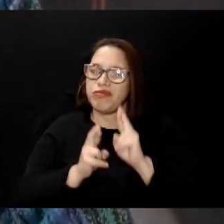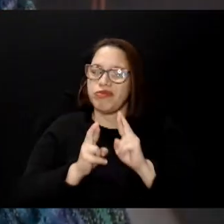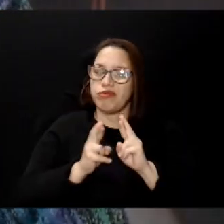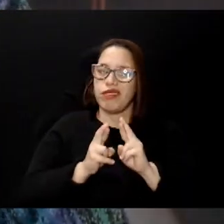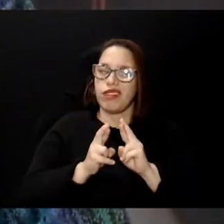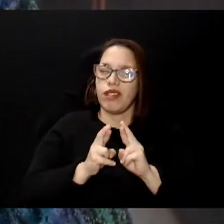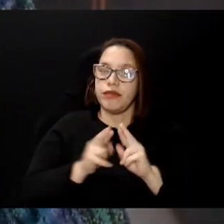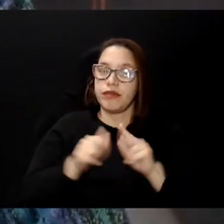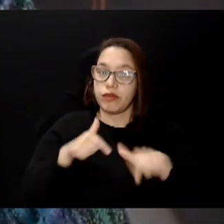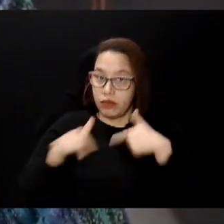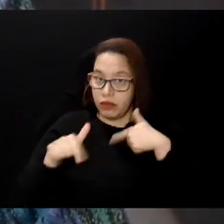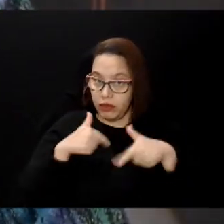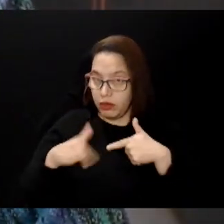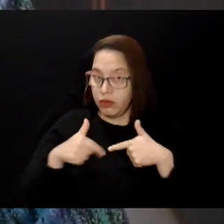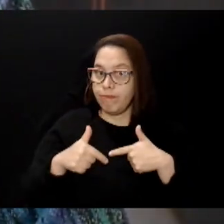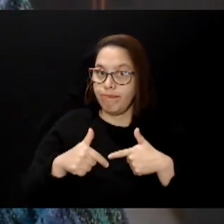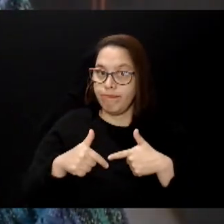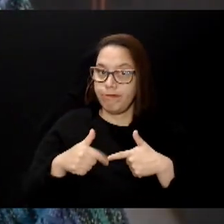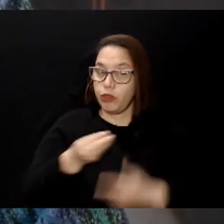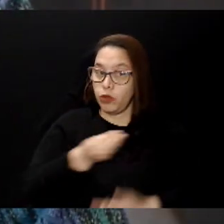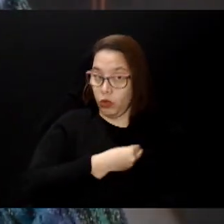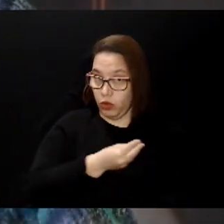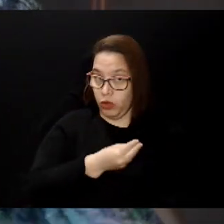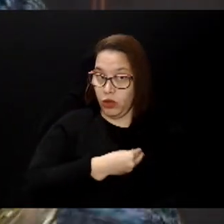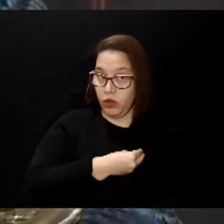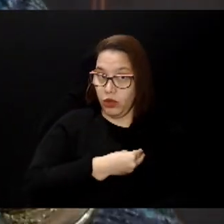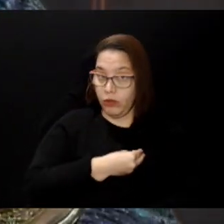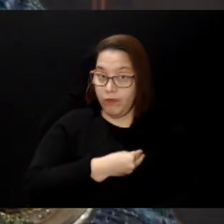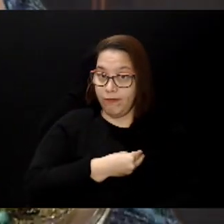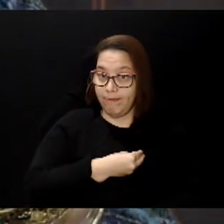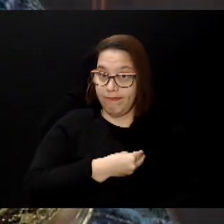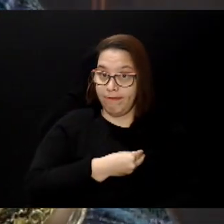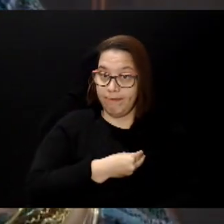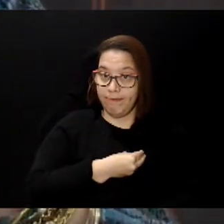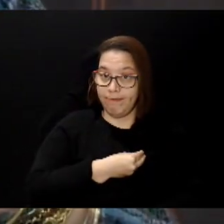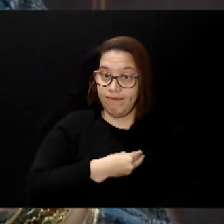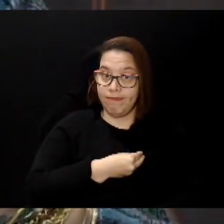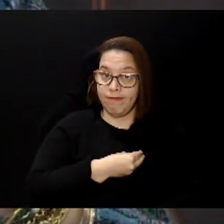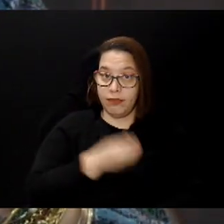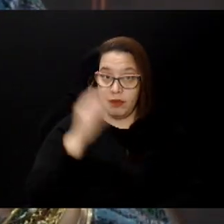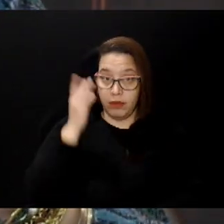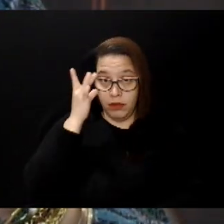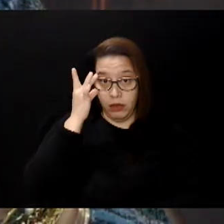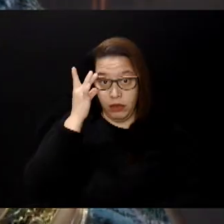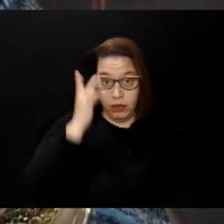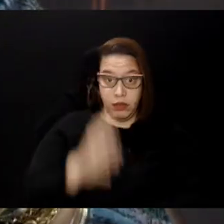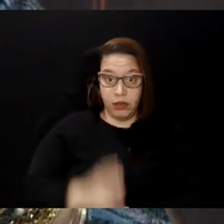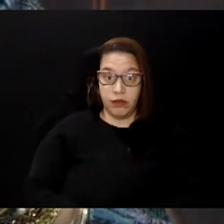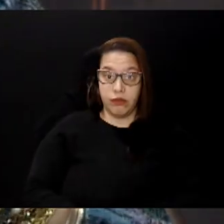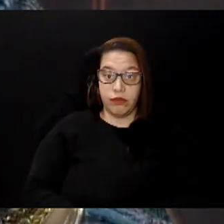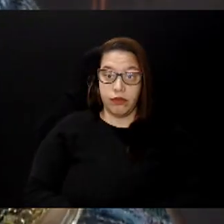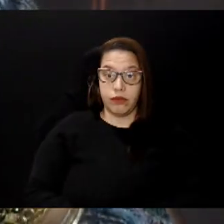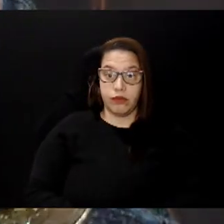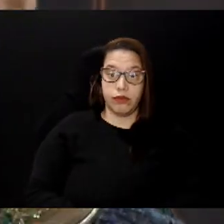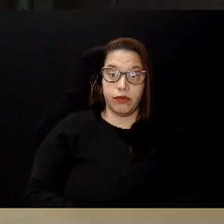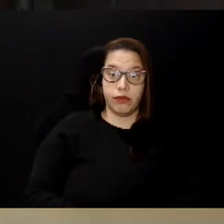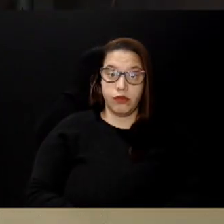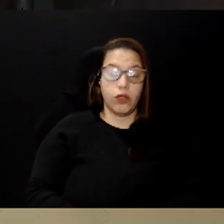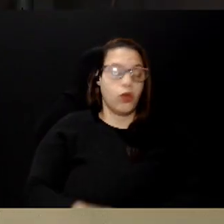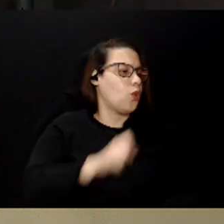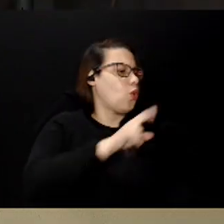de vida, né? A gente tá, como se fala? Aliás, quase nunca a gente tem todas